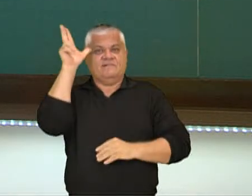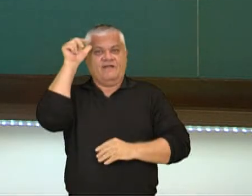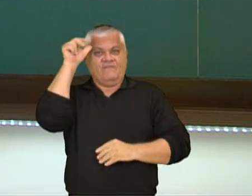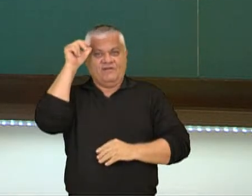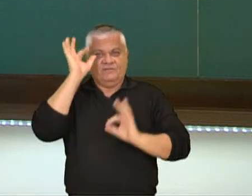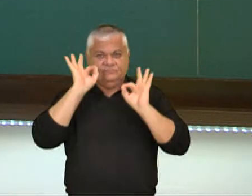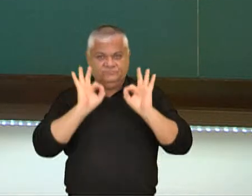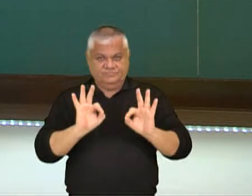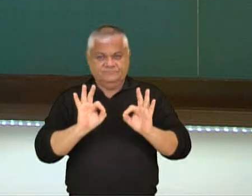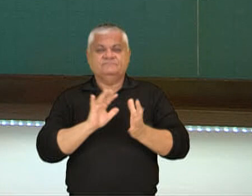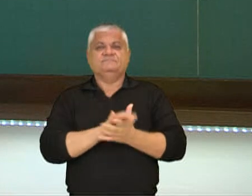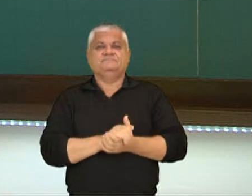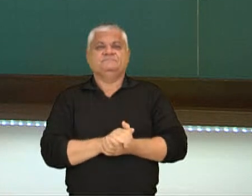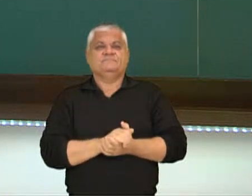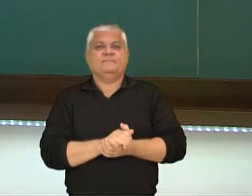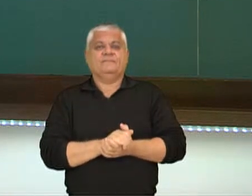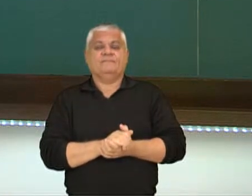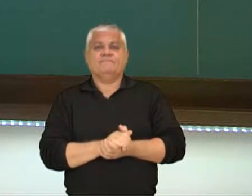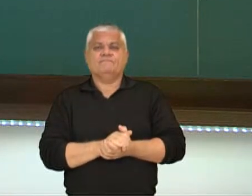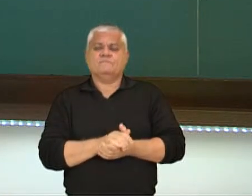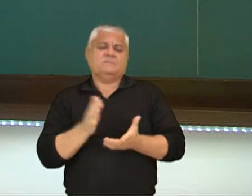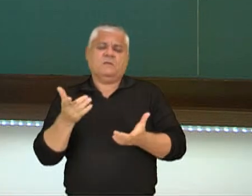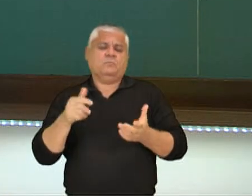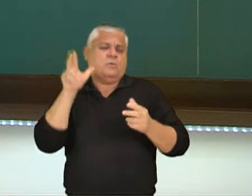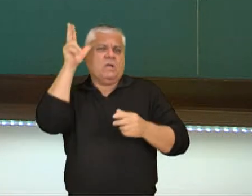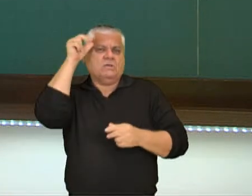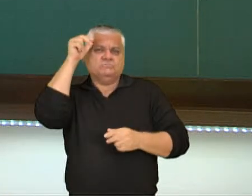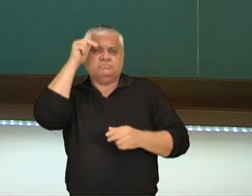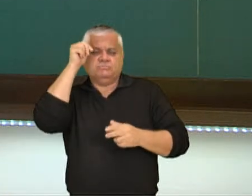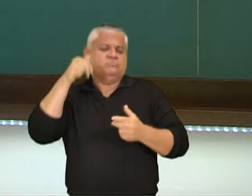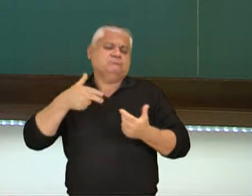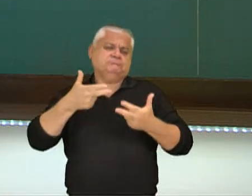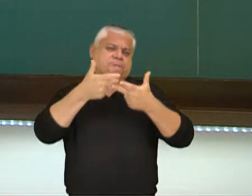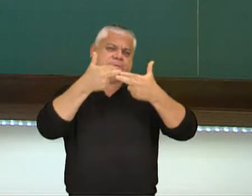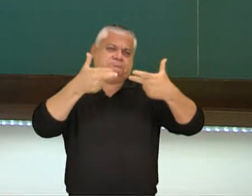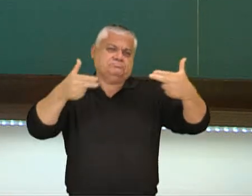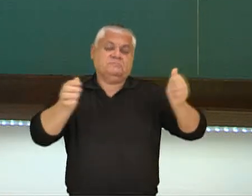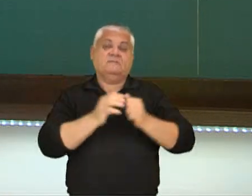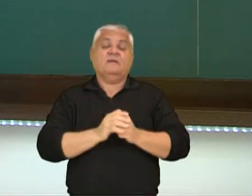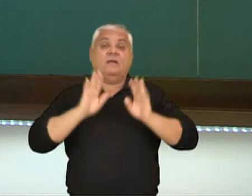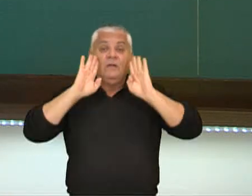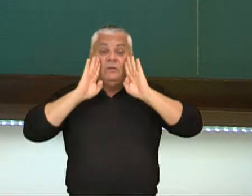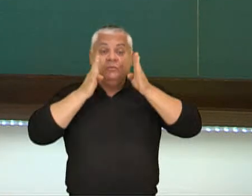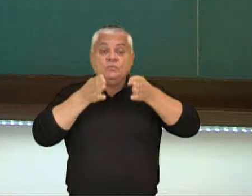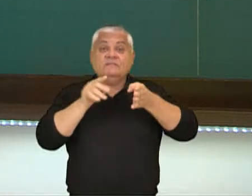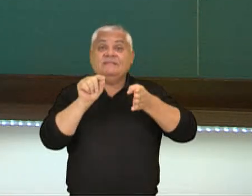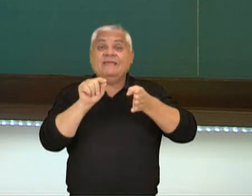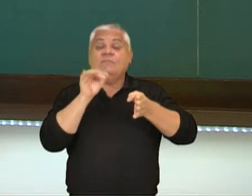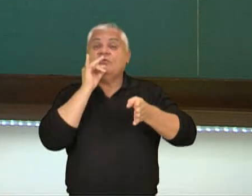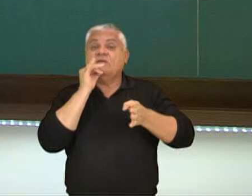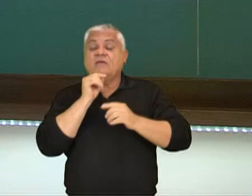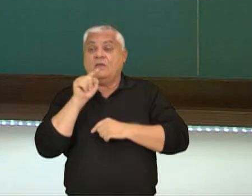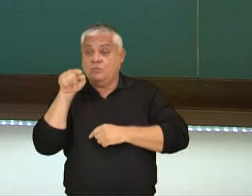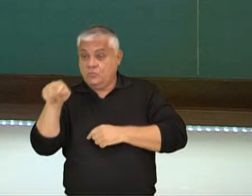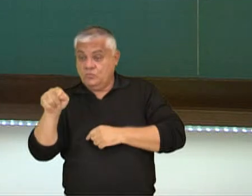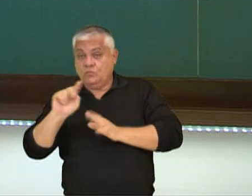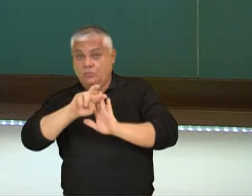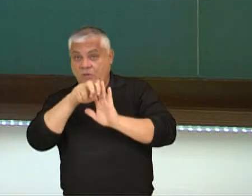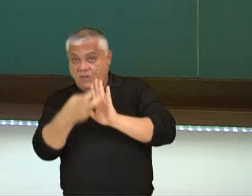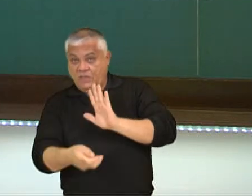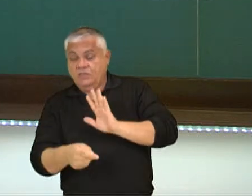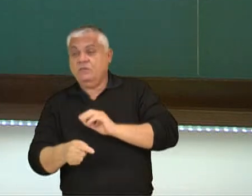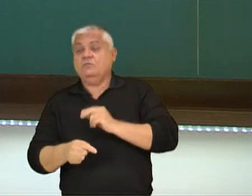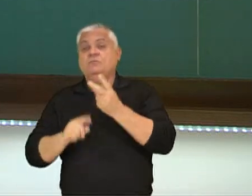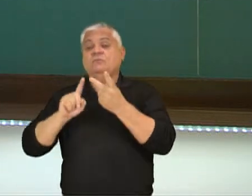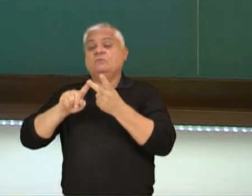específico. Belezinha? Então, o assunto aqui é cavalos em geral. E o tema é o recorte. Enquanto um caiu,